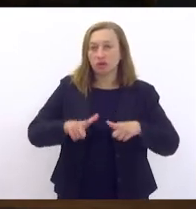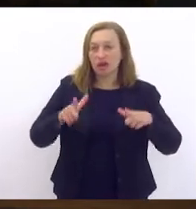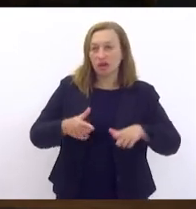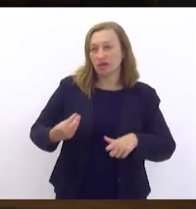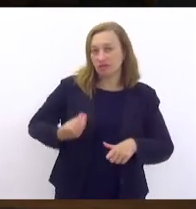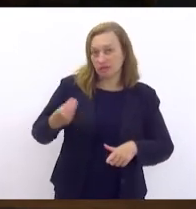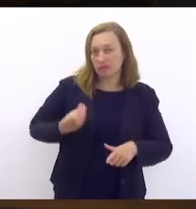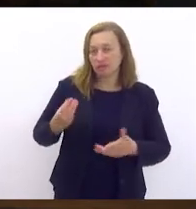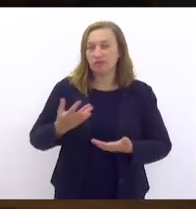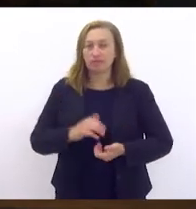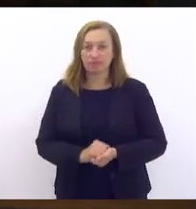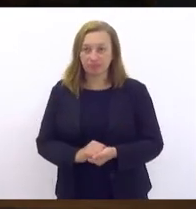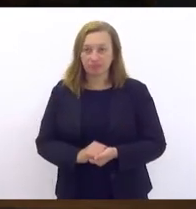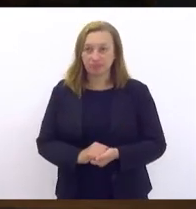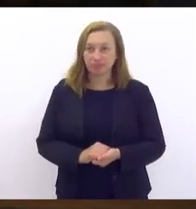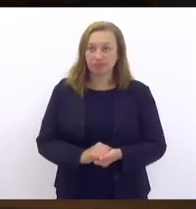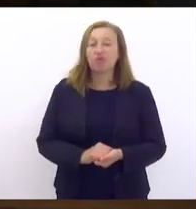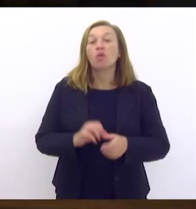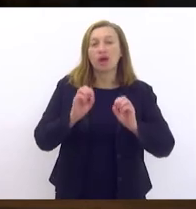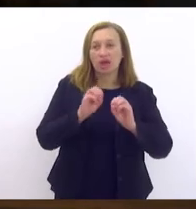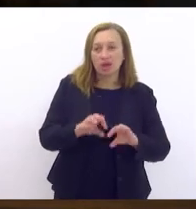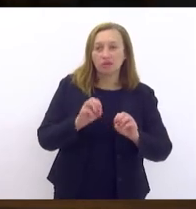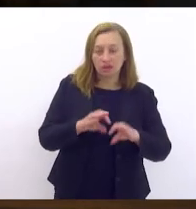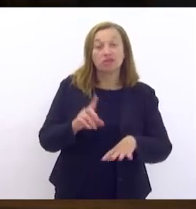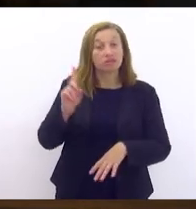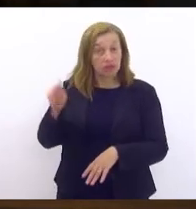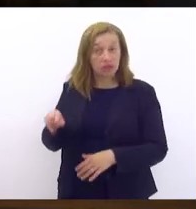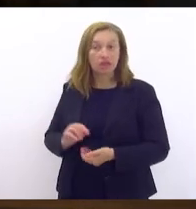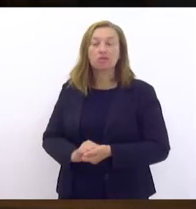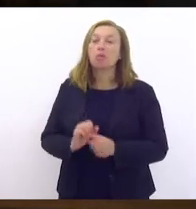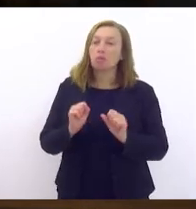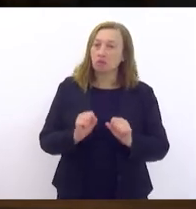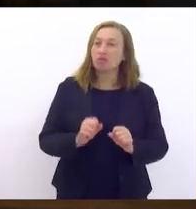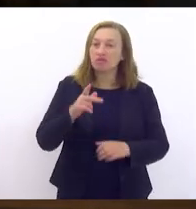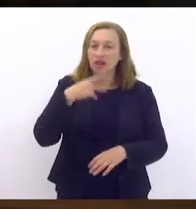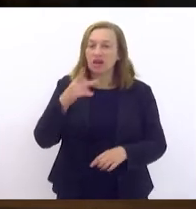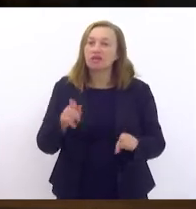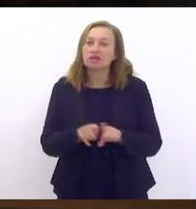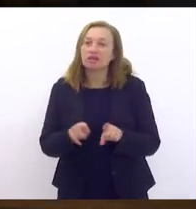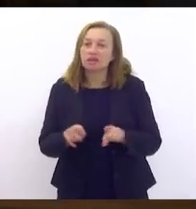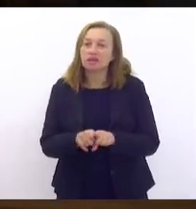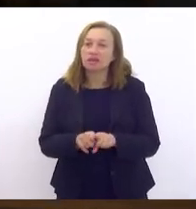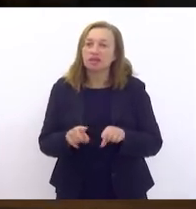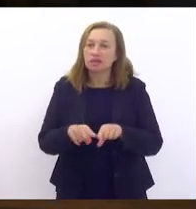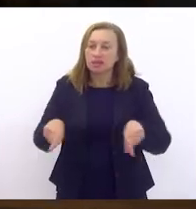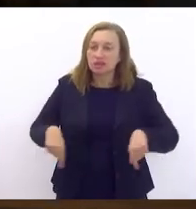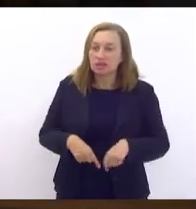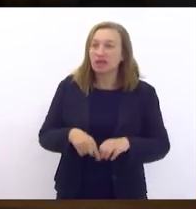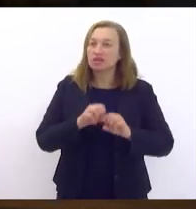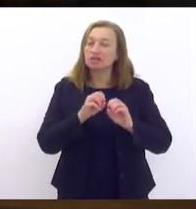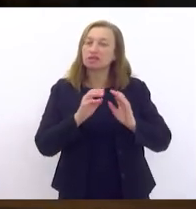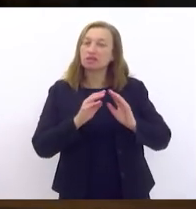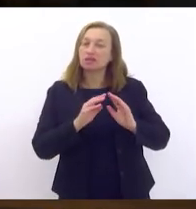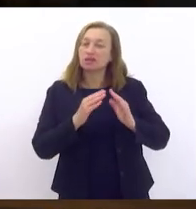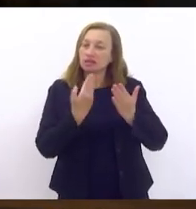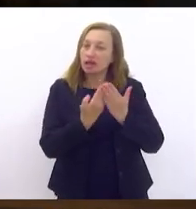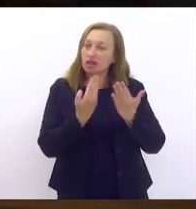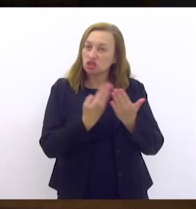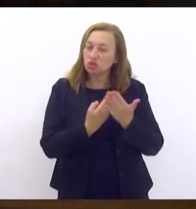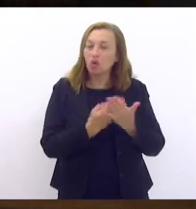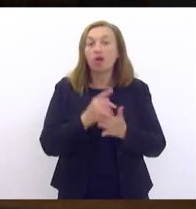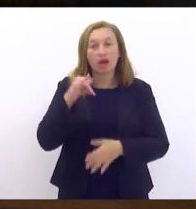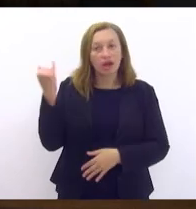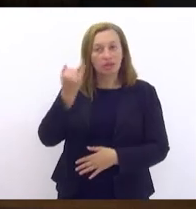parte disso é da educação né e a gente pode falar também da sala de aula que é importante porque